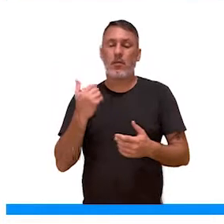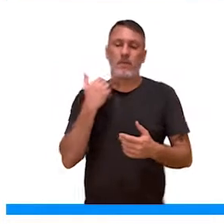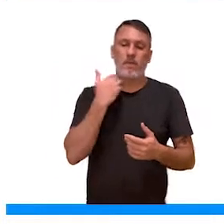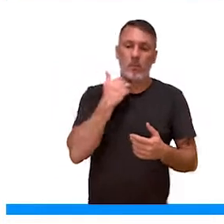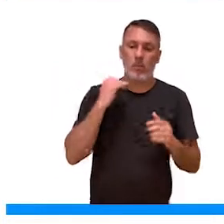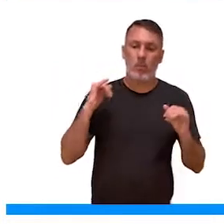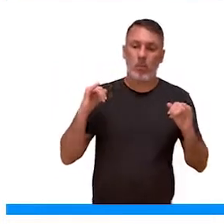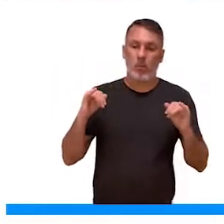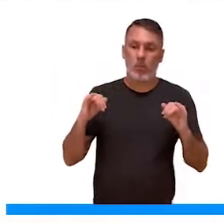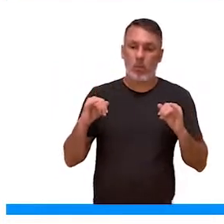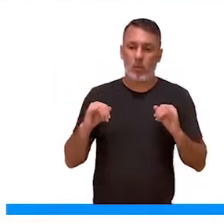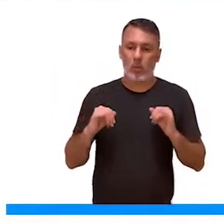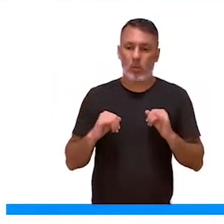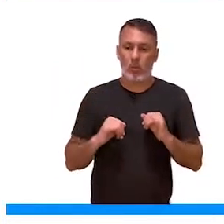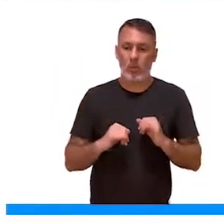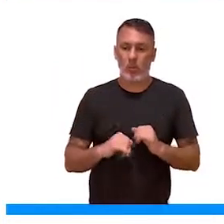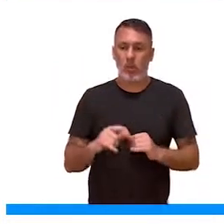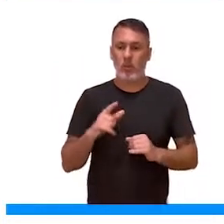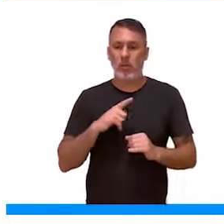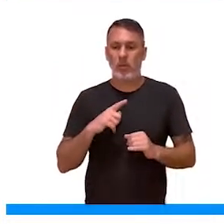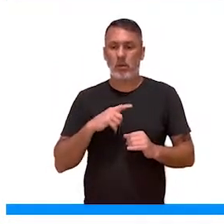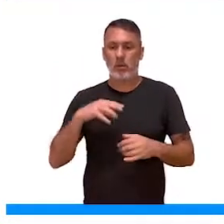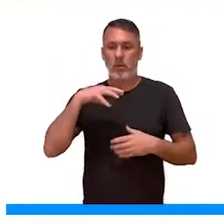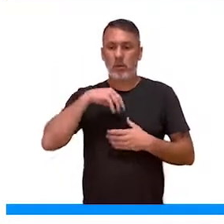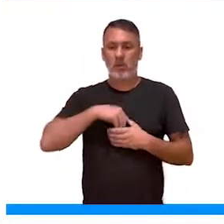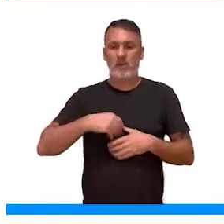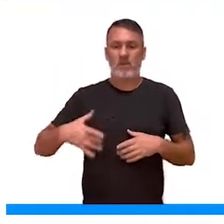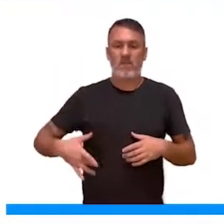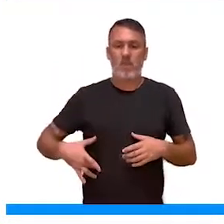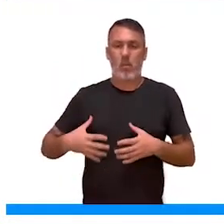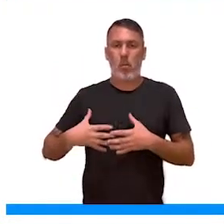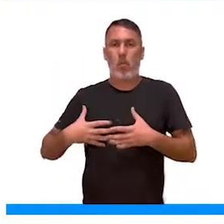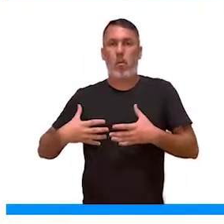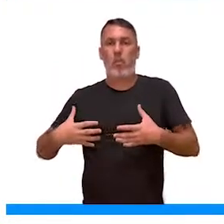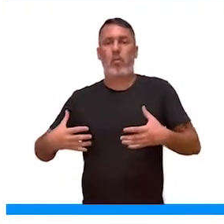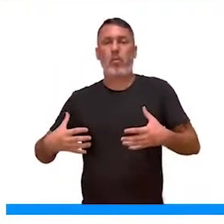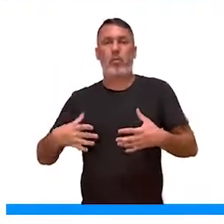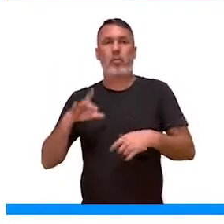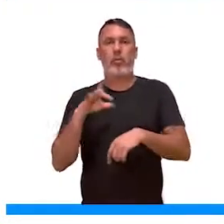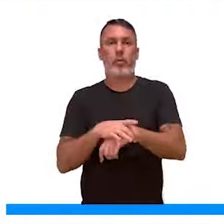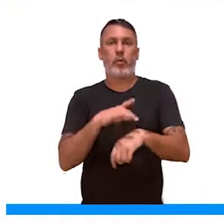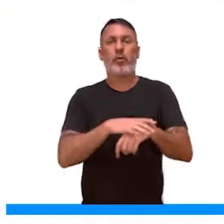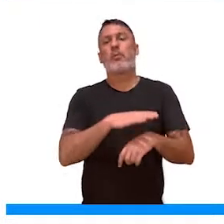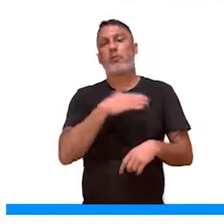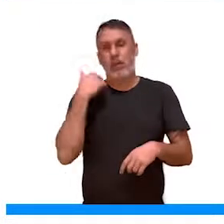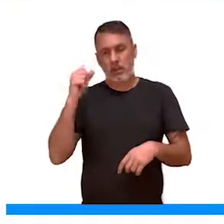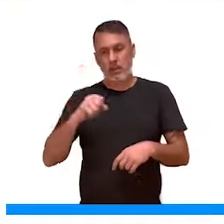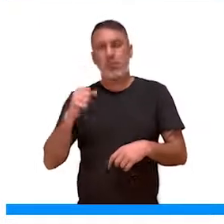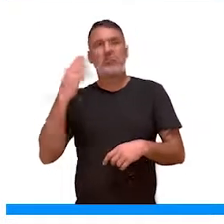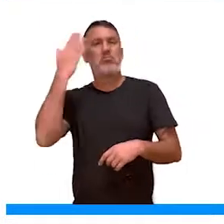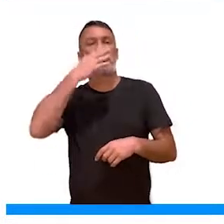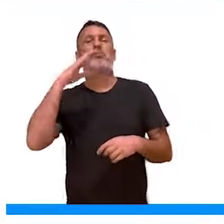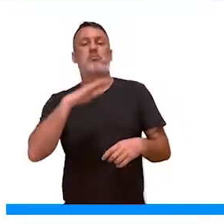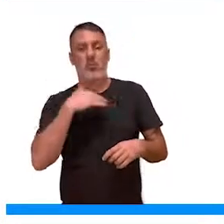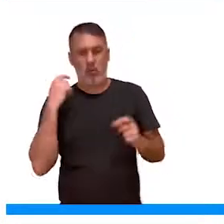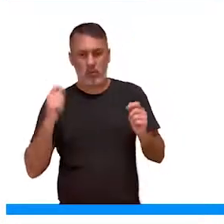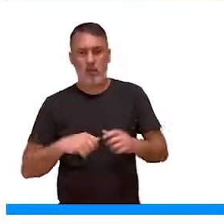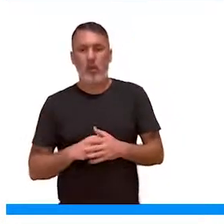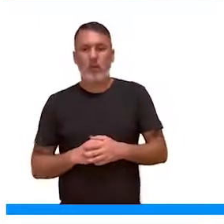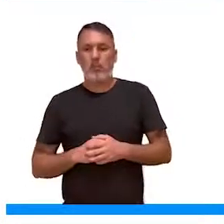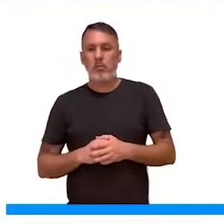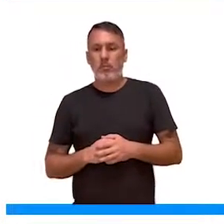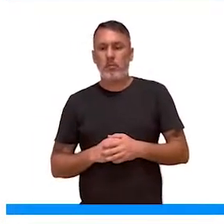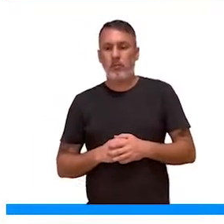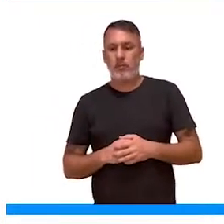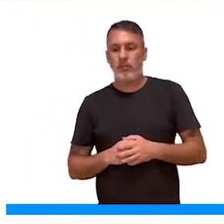tem aí é febre, perda de peso, crescimento anormal do baço e também do fígado. Então, ela pode levar à morte em muitos dos